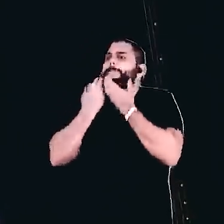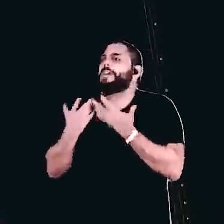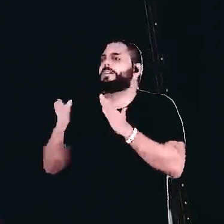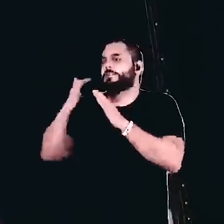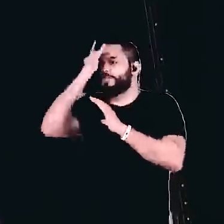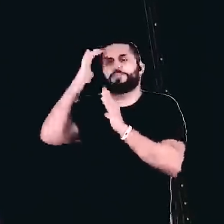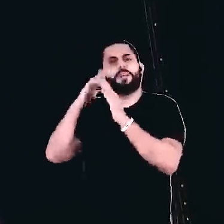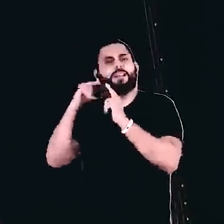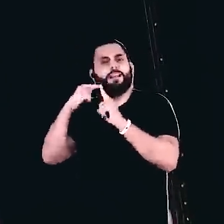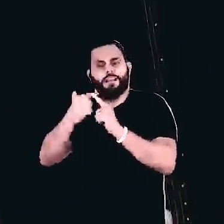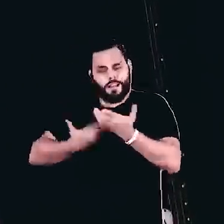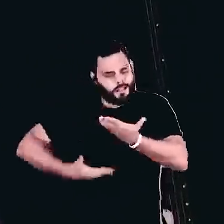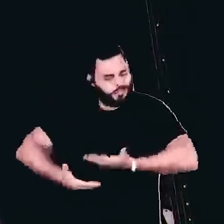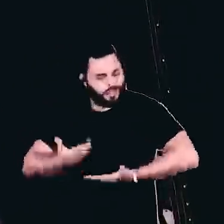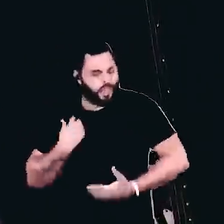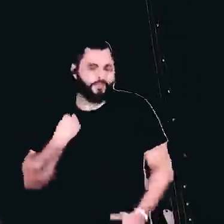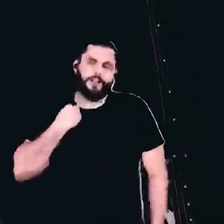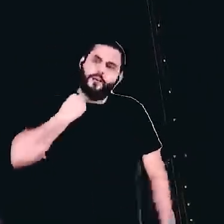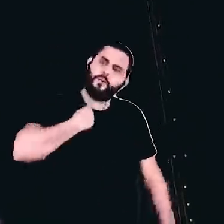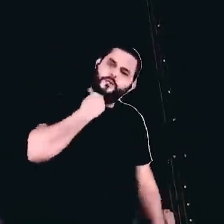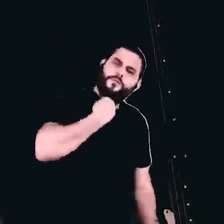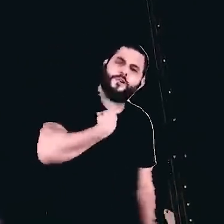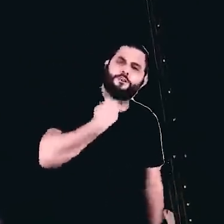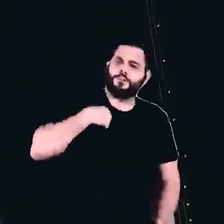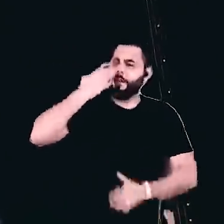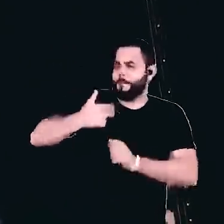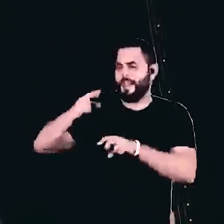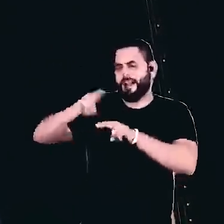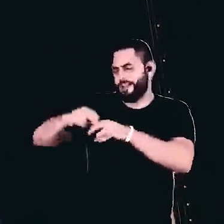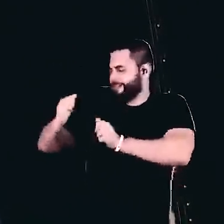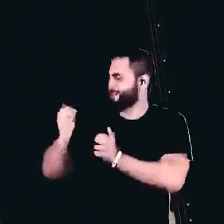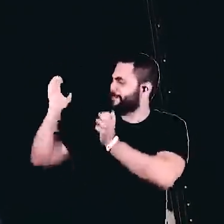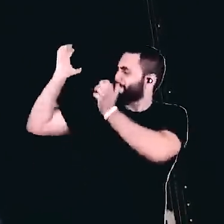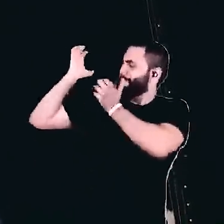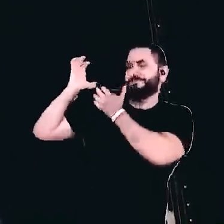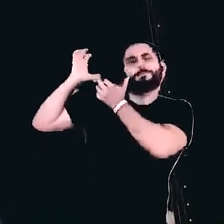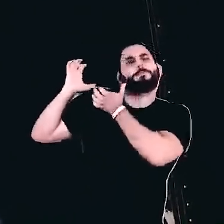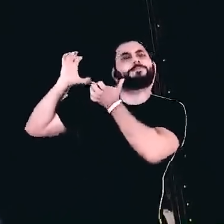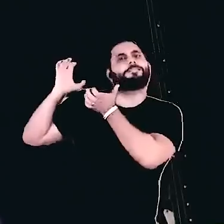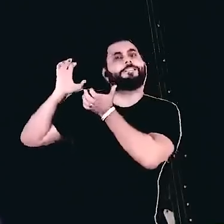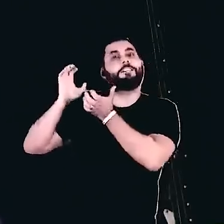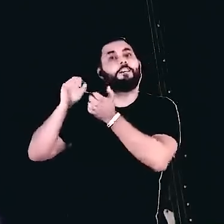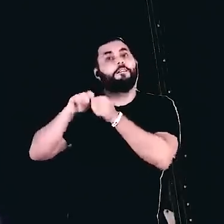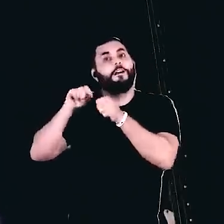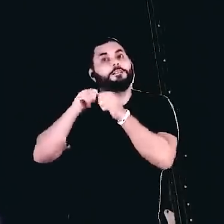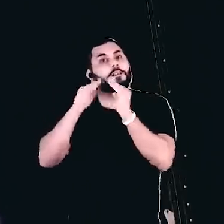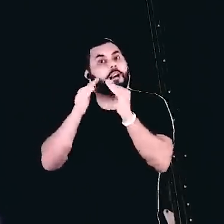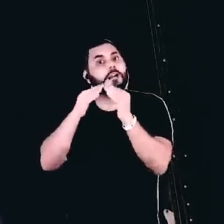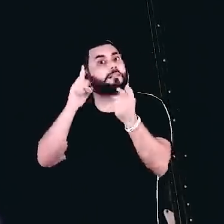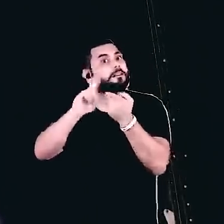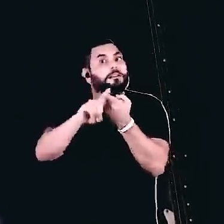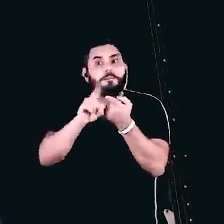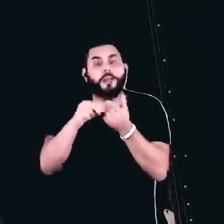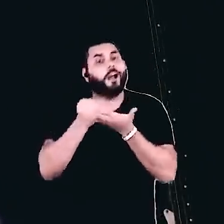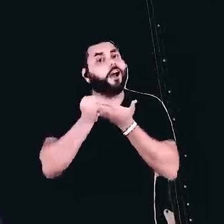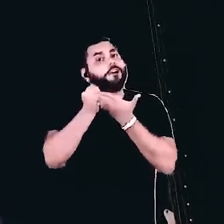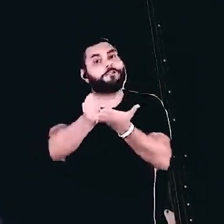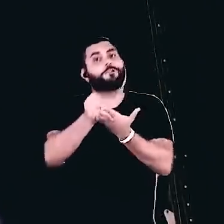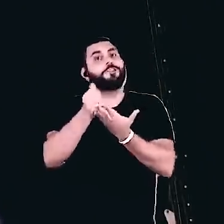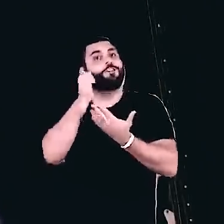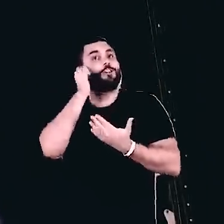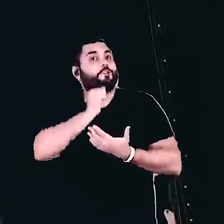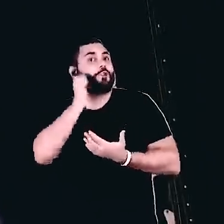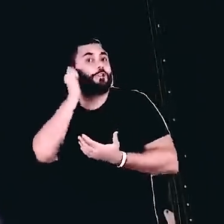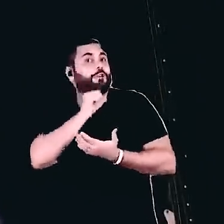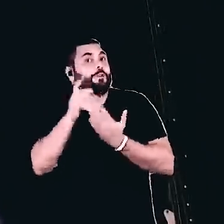igreja, você serve tanto como voluntário, carrega a cadeira nas costas. Faça isso também dentro da sua casa, com a sua mulher, com o seu marido,